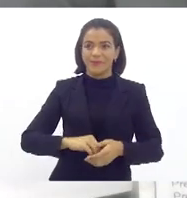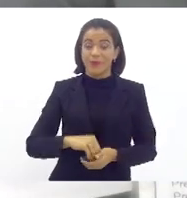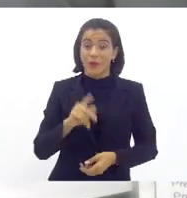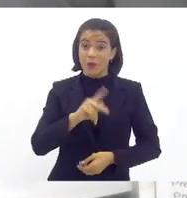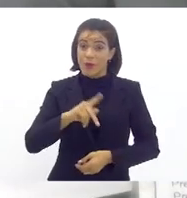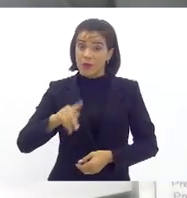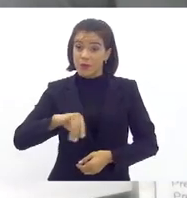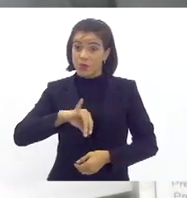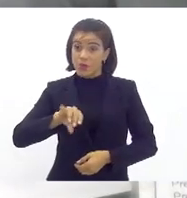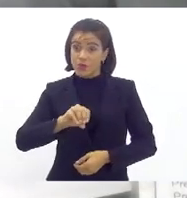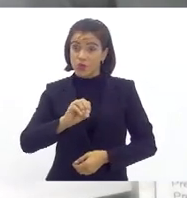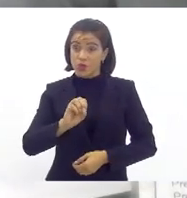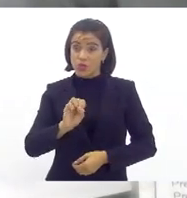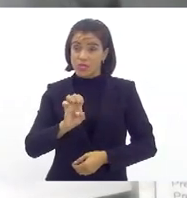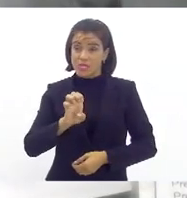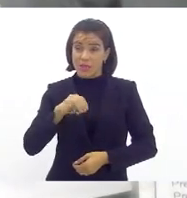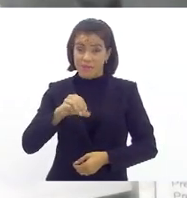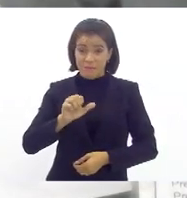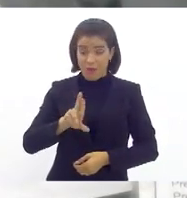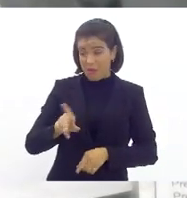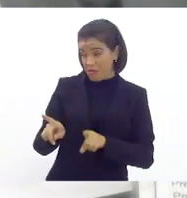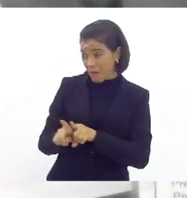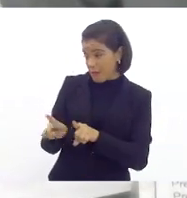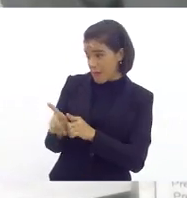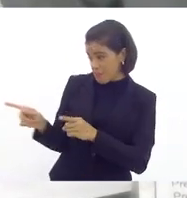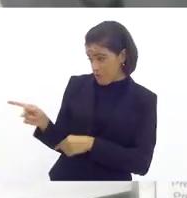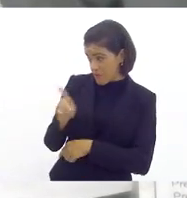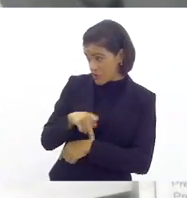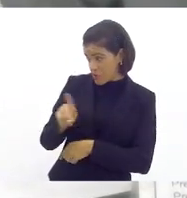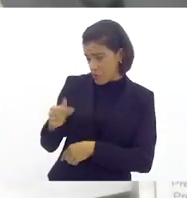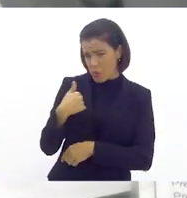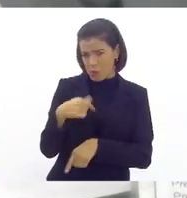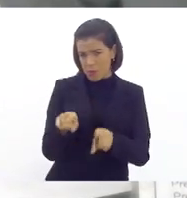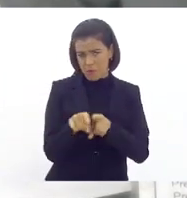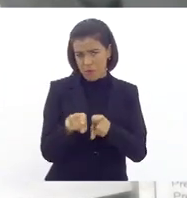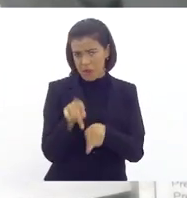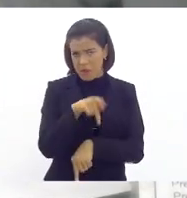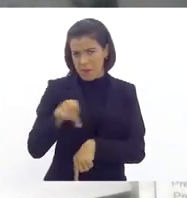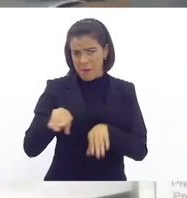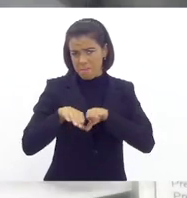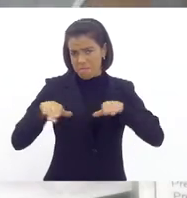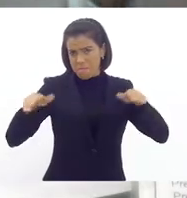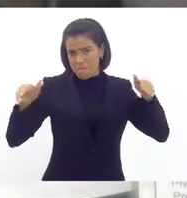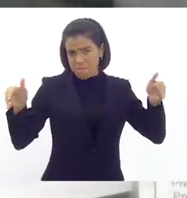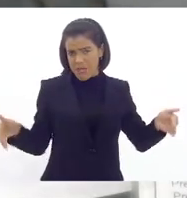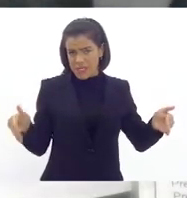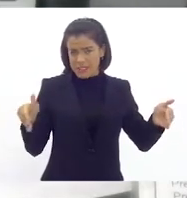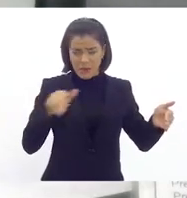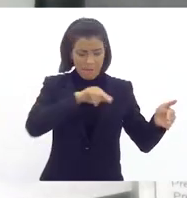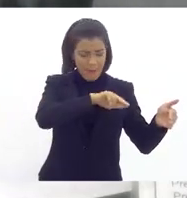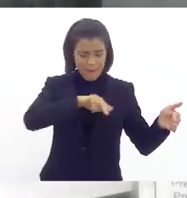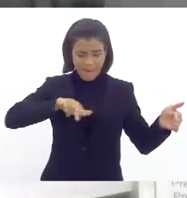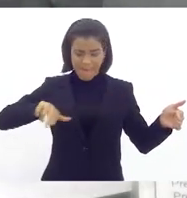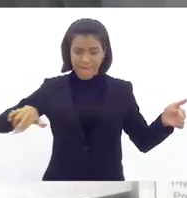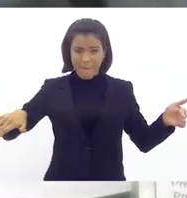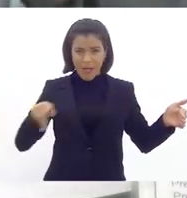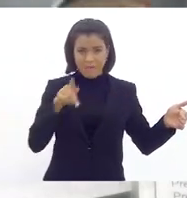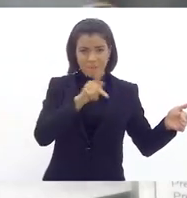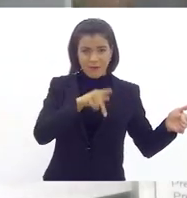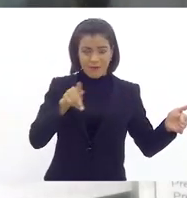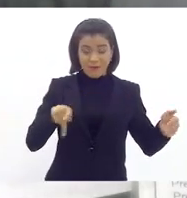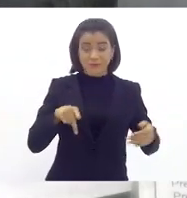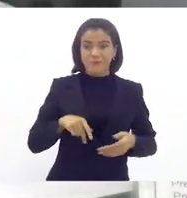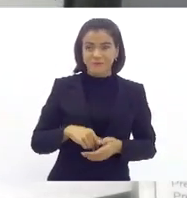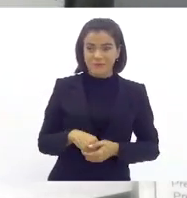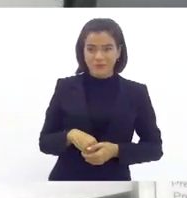Josemar, já que você é professor também, professor Josemar, eu também sou professor à mesa de professores. De geógrafos, inclusive. De geógrafos, é verdade.